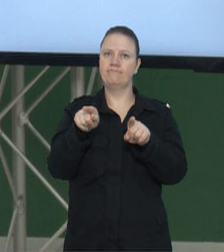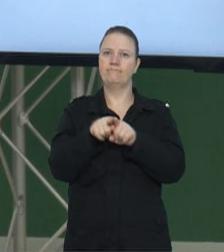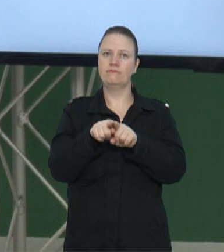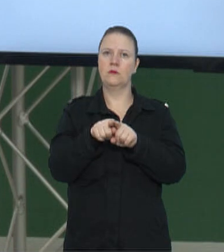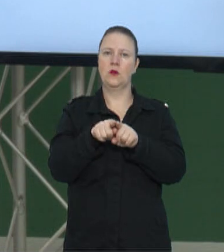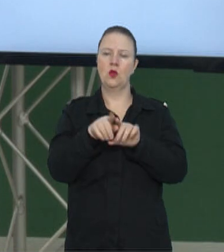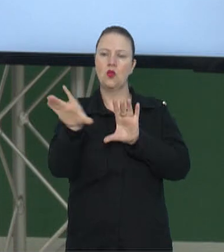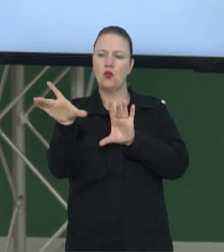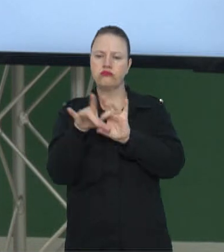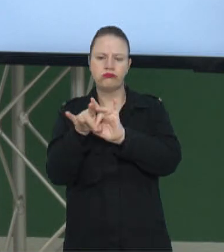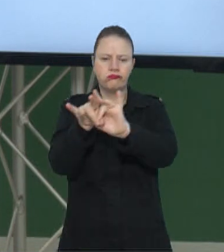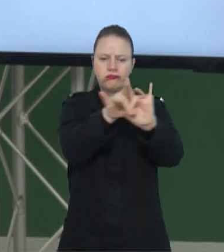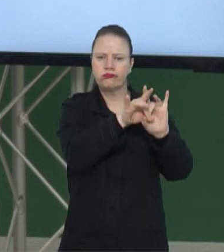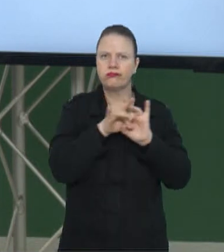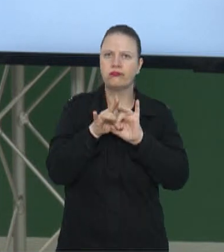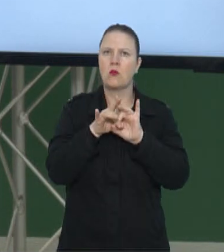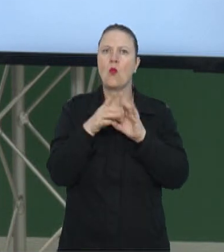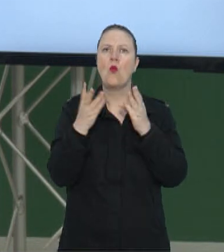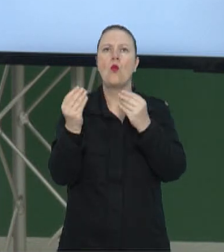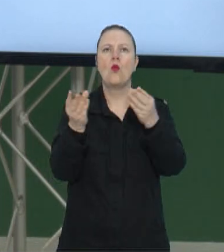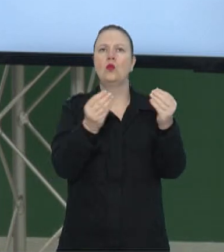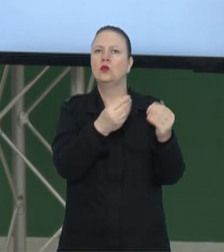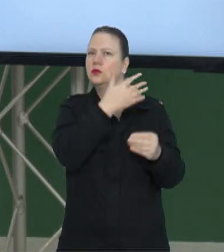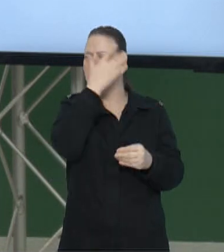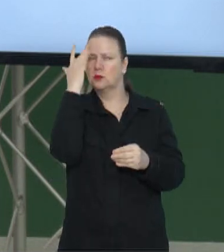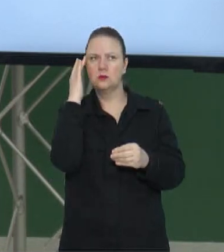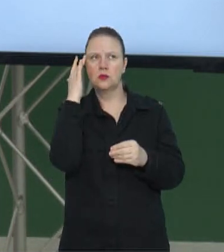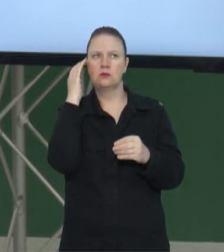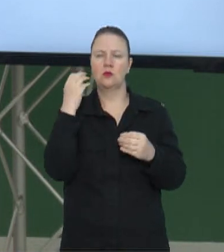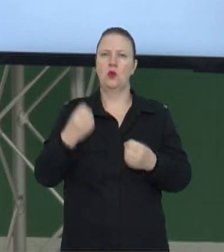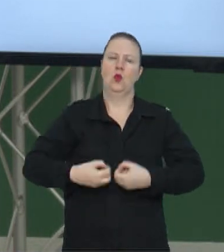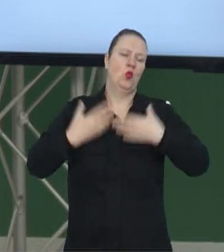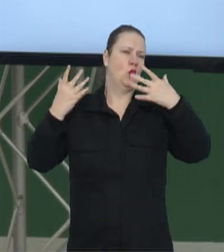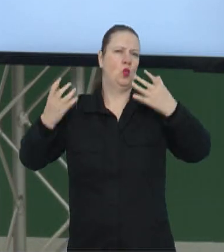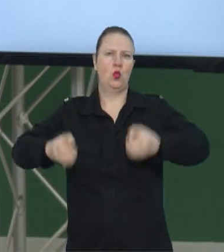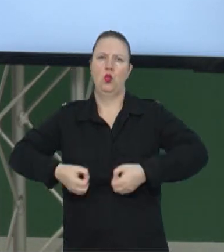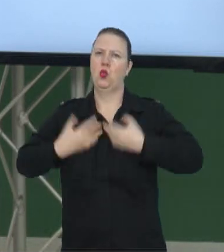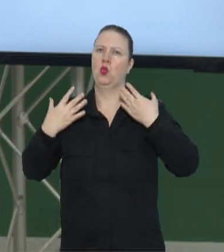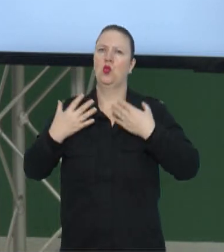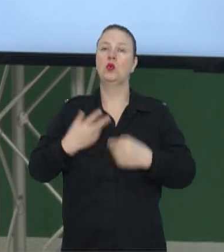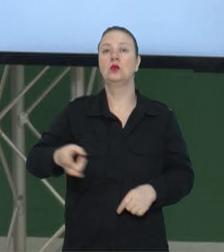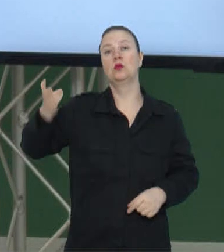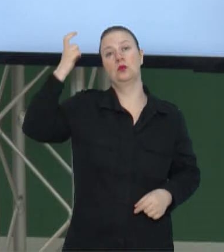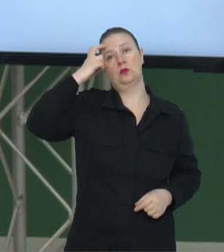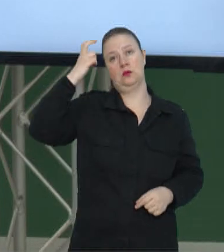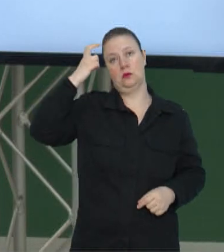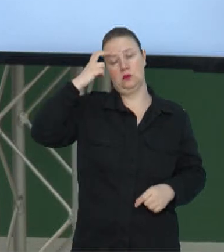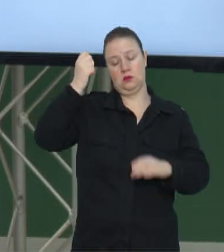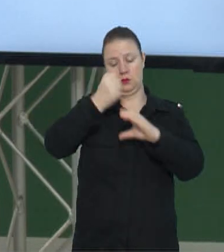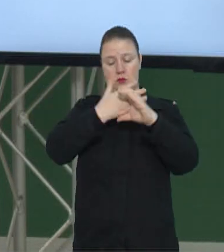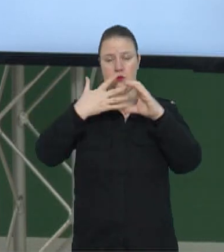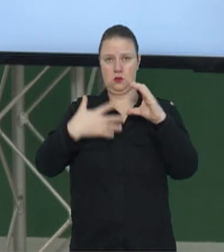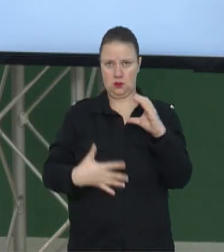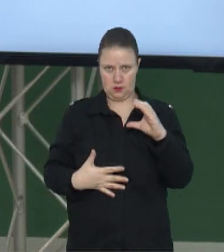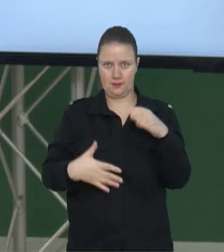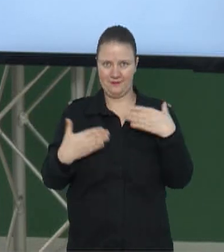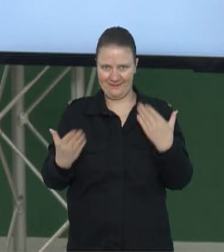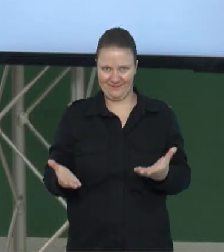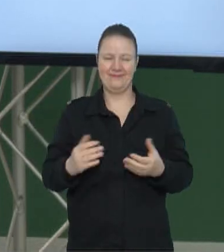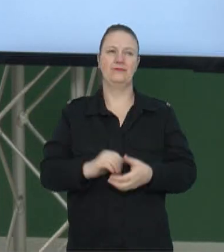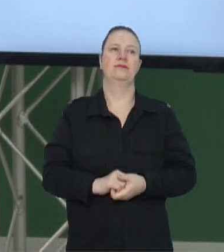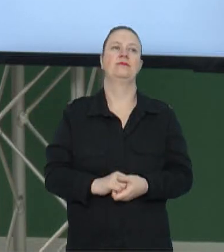para comemorar, né, para expressar culturalmente essa característica ali do Círio de